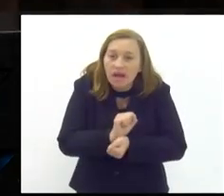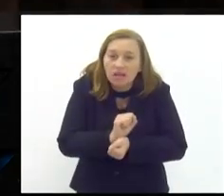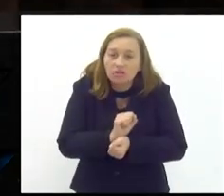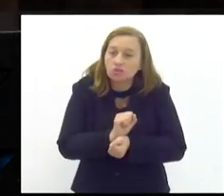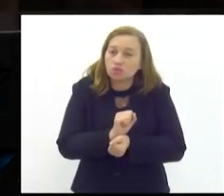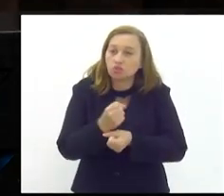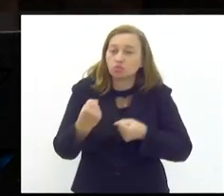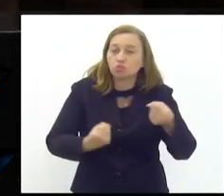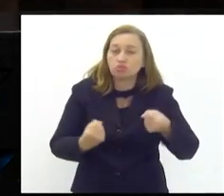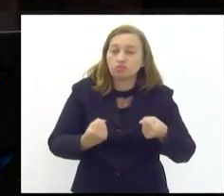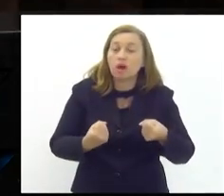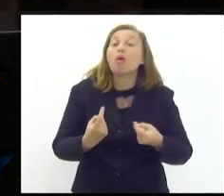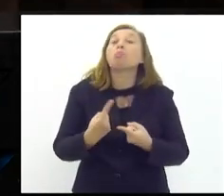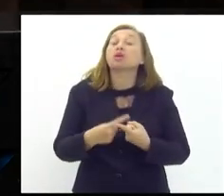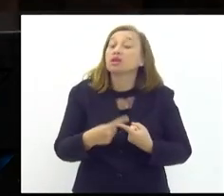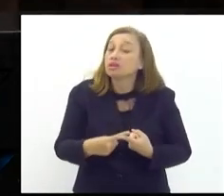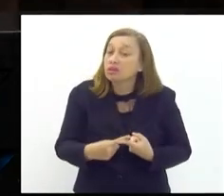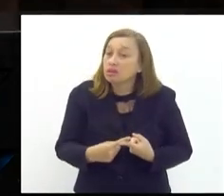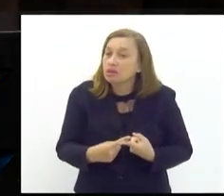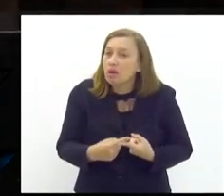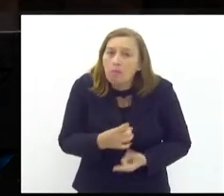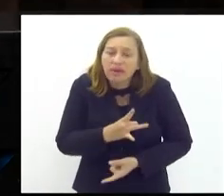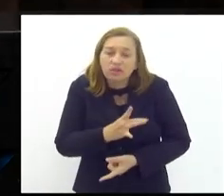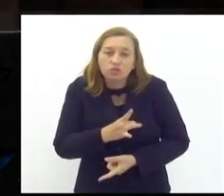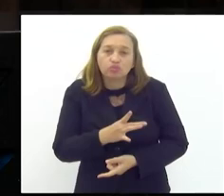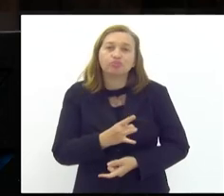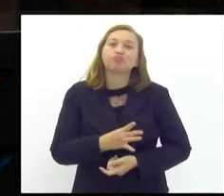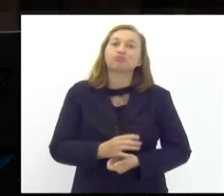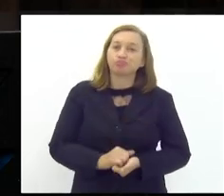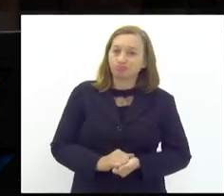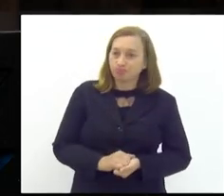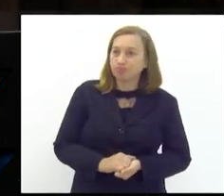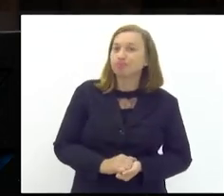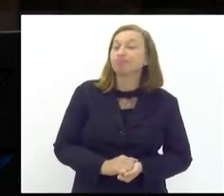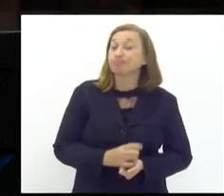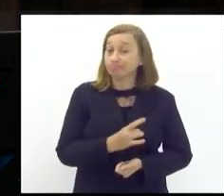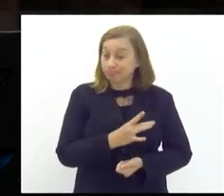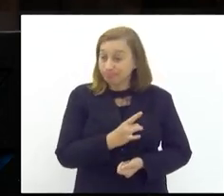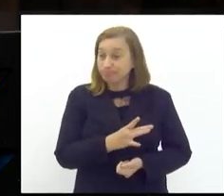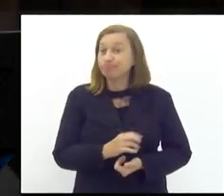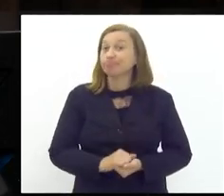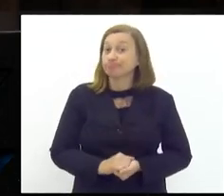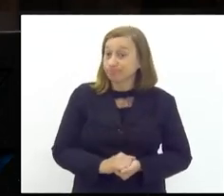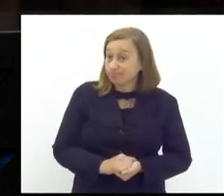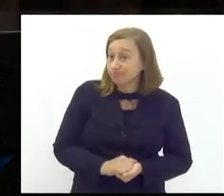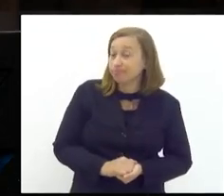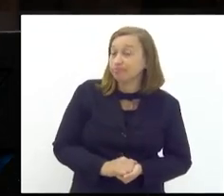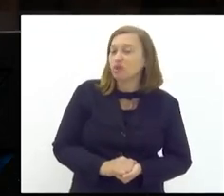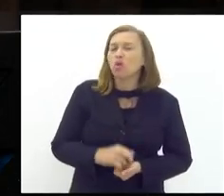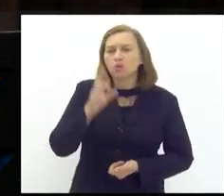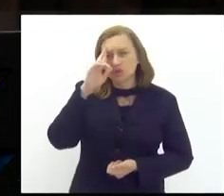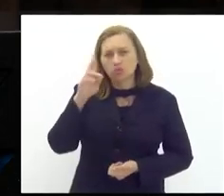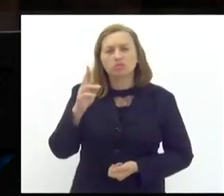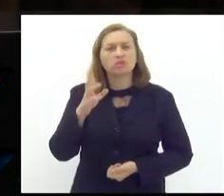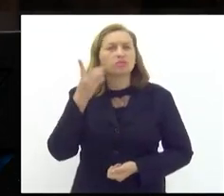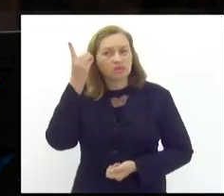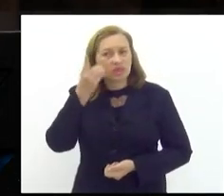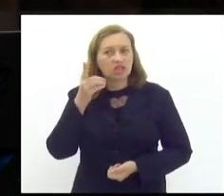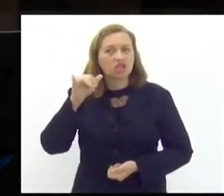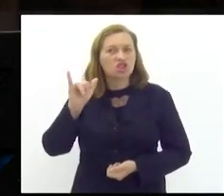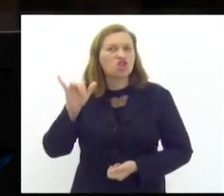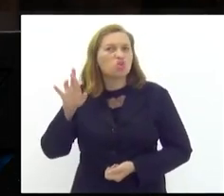então parando porque pelo medo pelo medo se o deputado Yuri